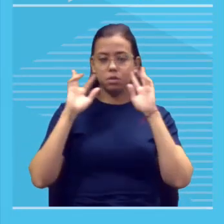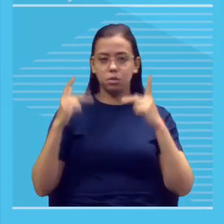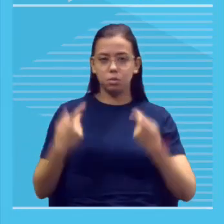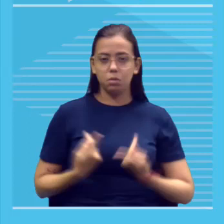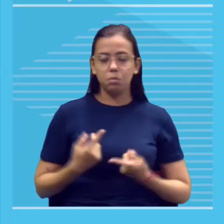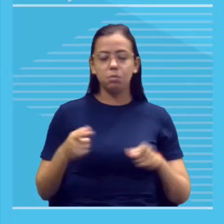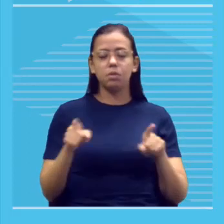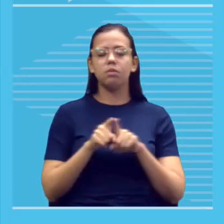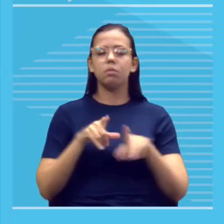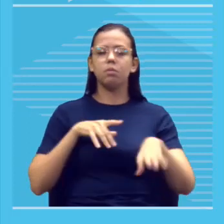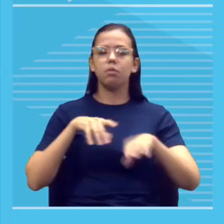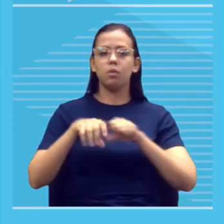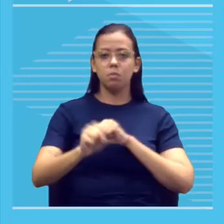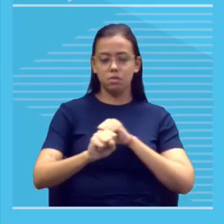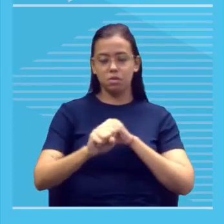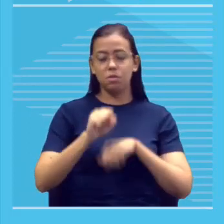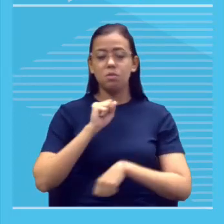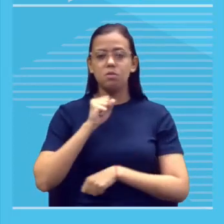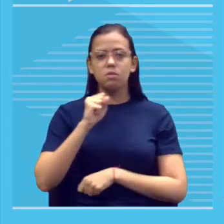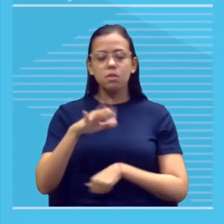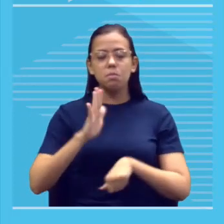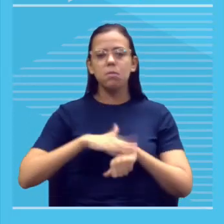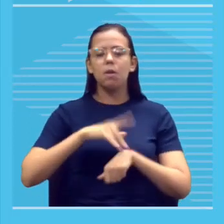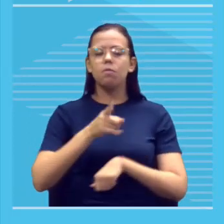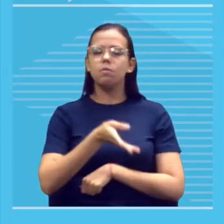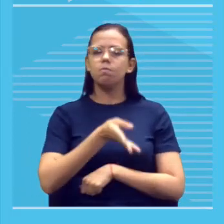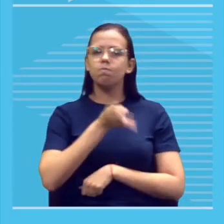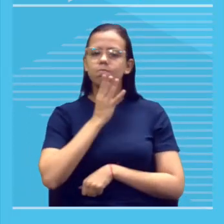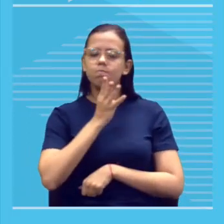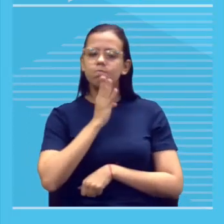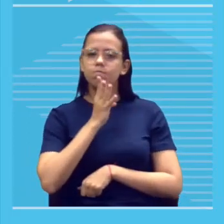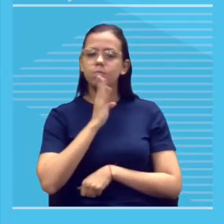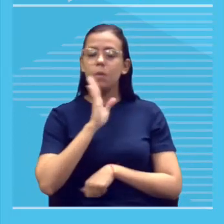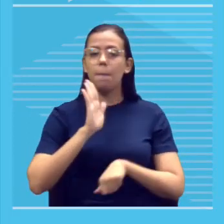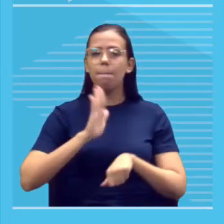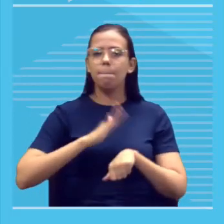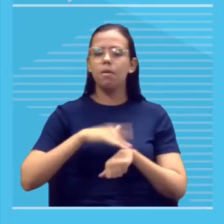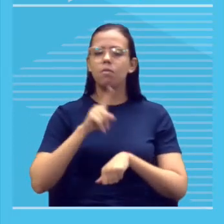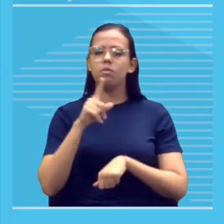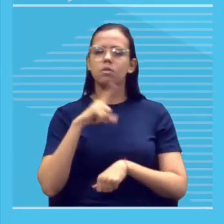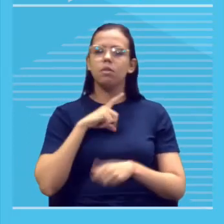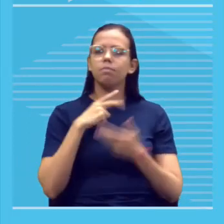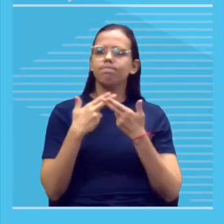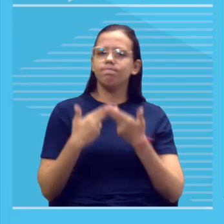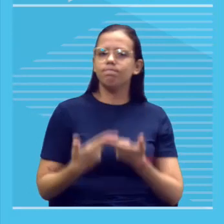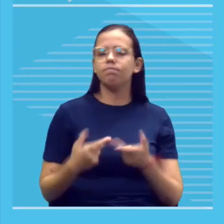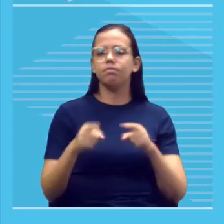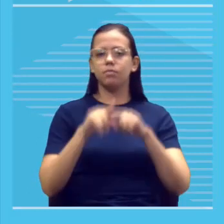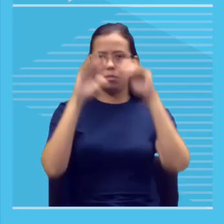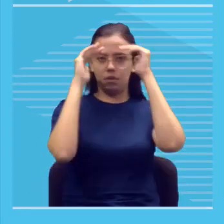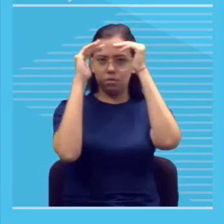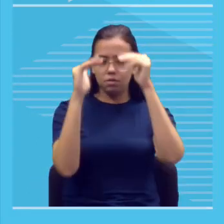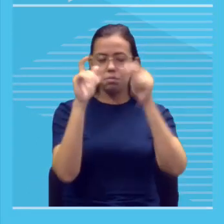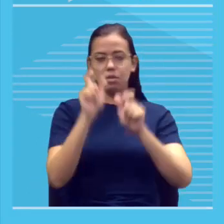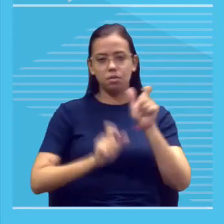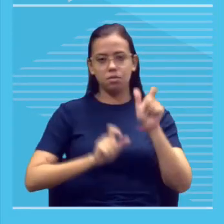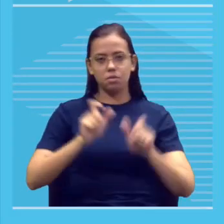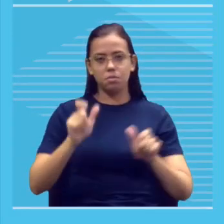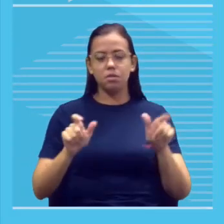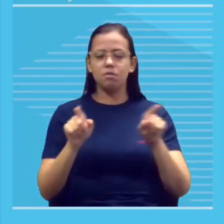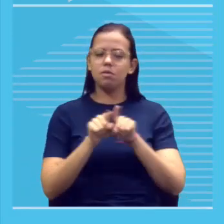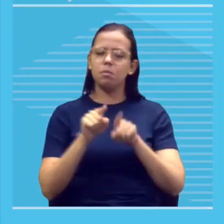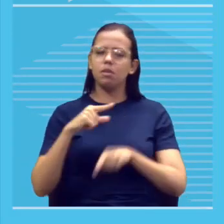é formação quanto mais você conhece mas você é tolerante respeito ao próximo é